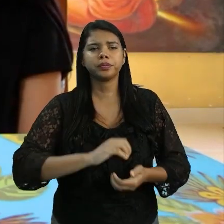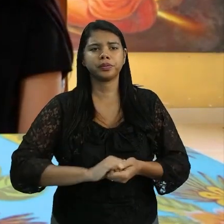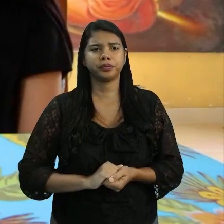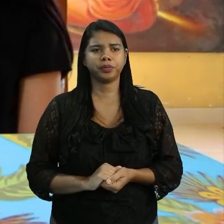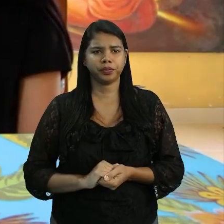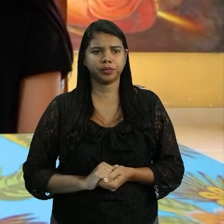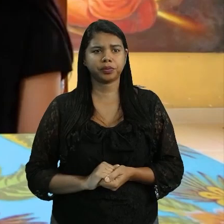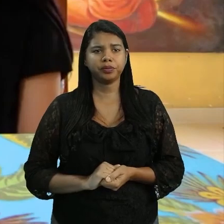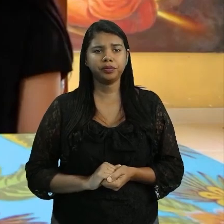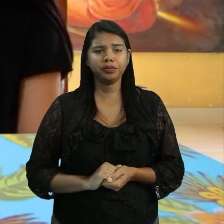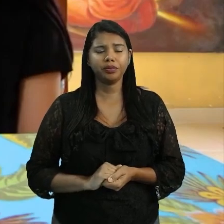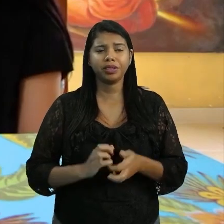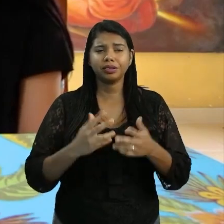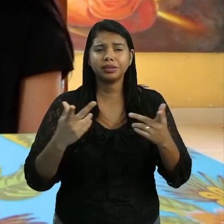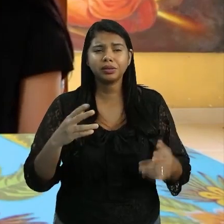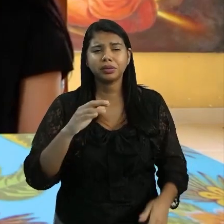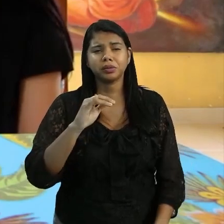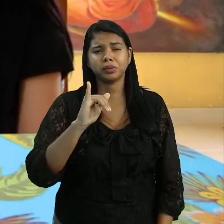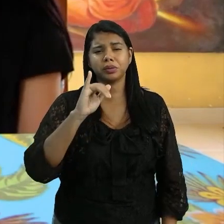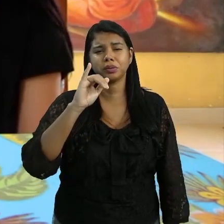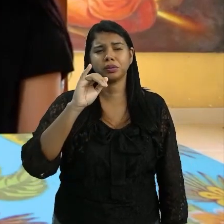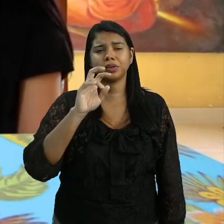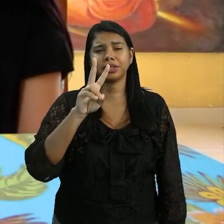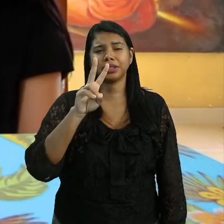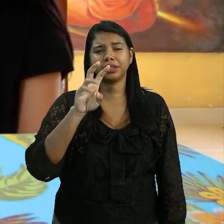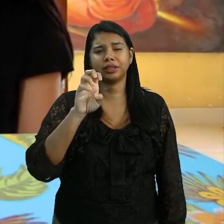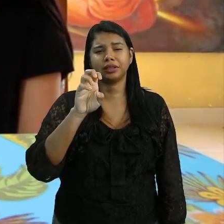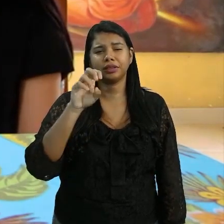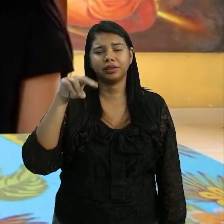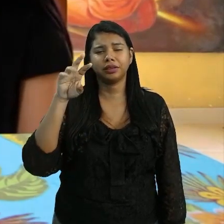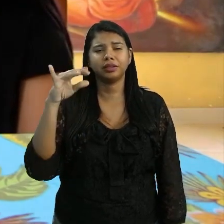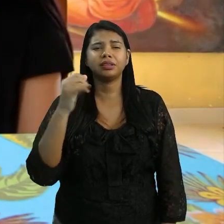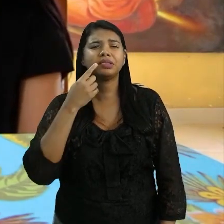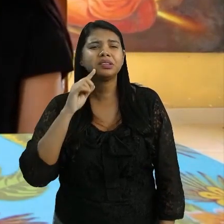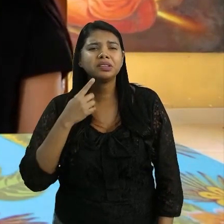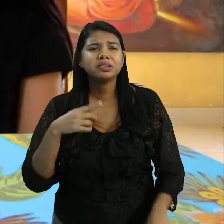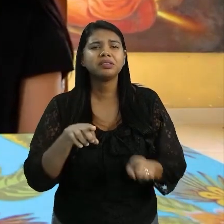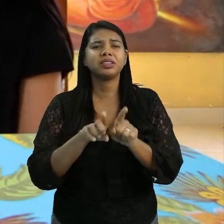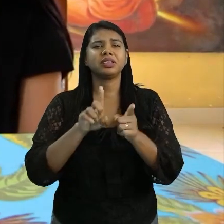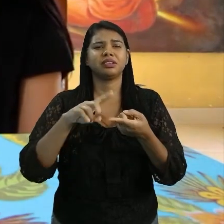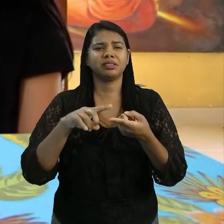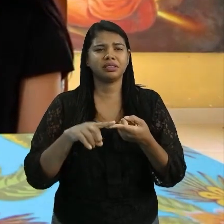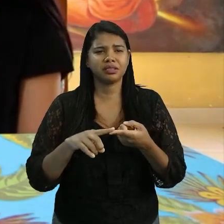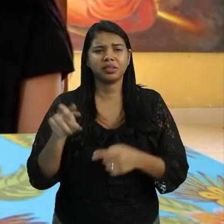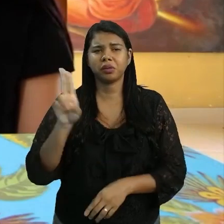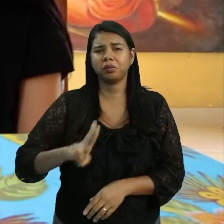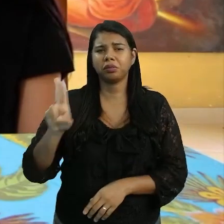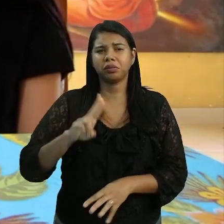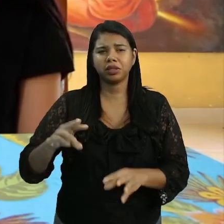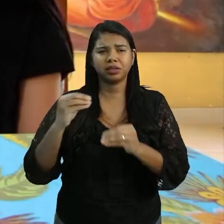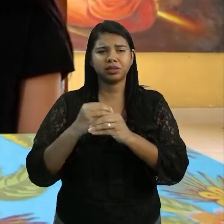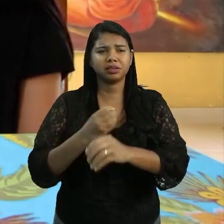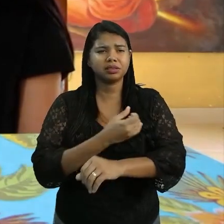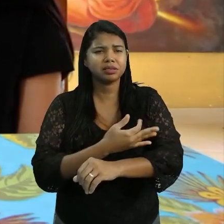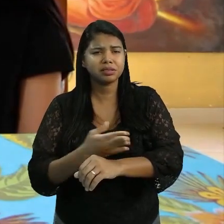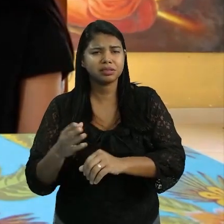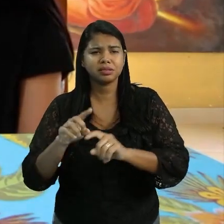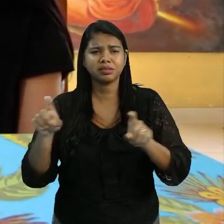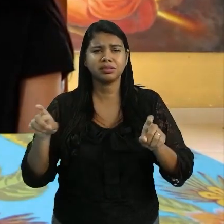sempre tenta puxar para esse lado. Os benefícios são muitos. Alguns amigos